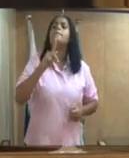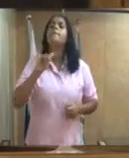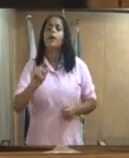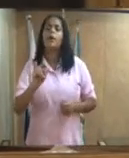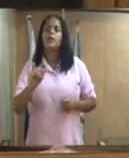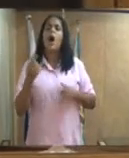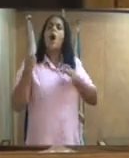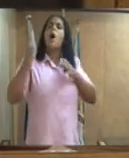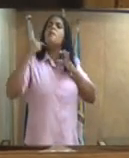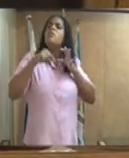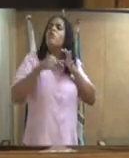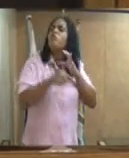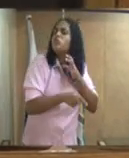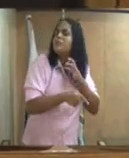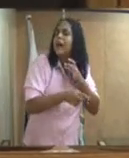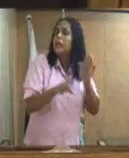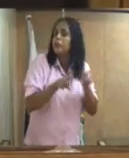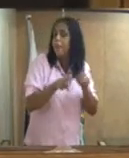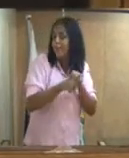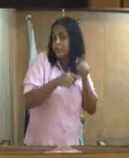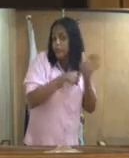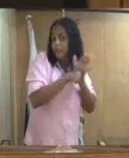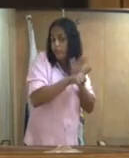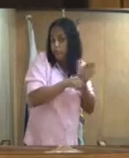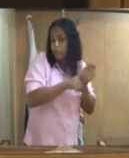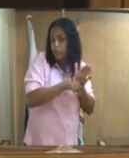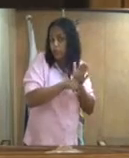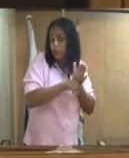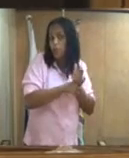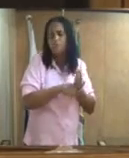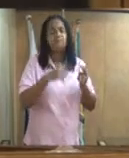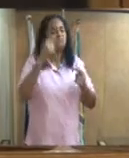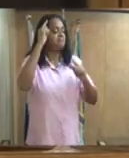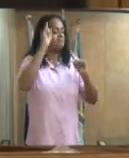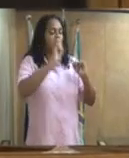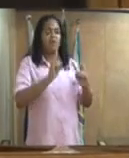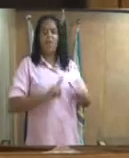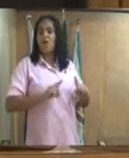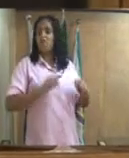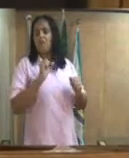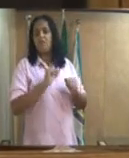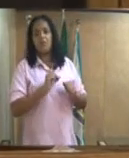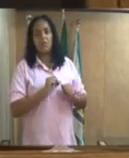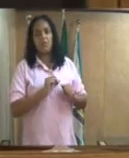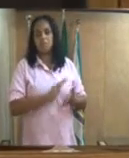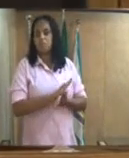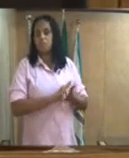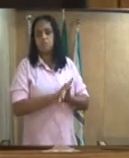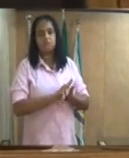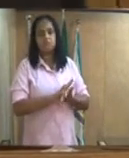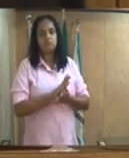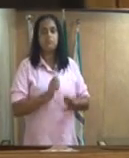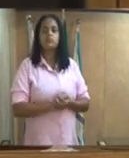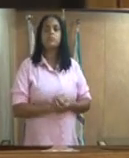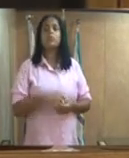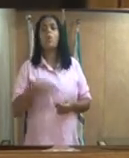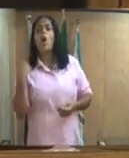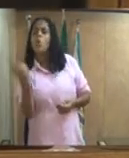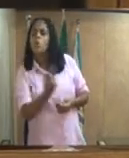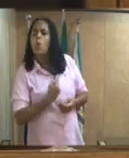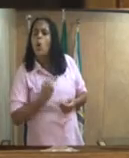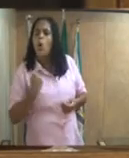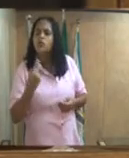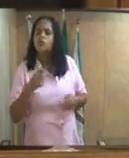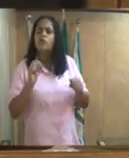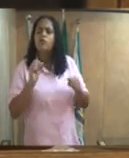essa investigação. Ainda não foi deflagrada, como nós fizemos no